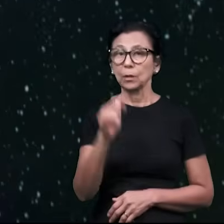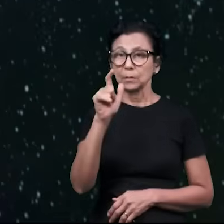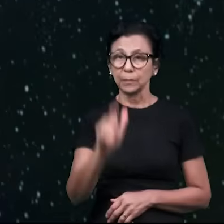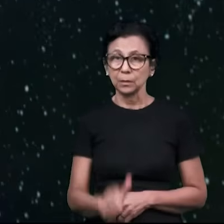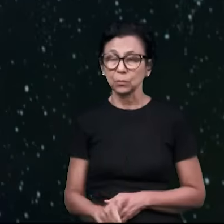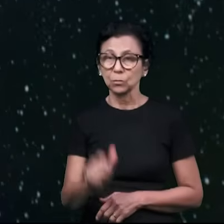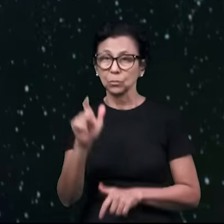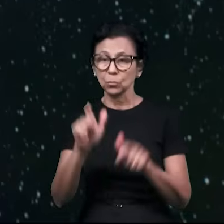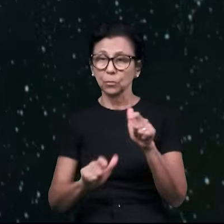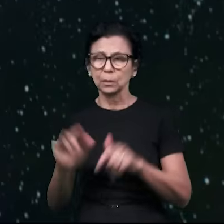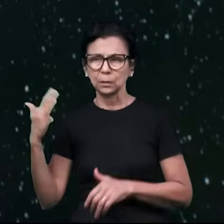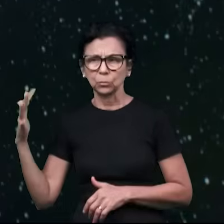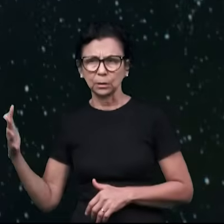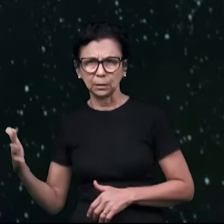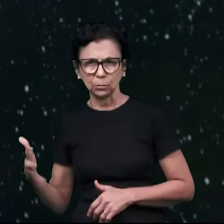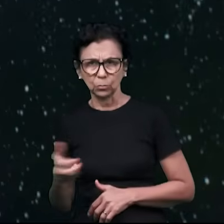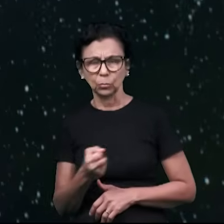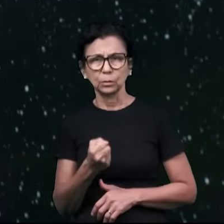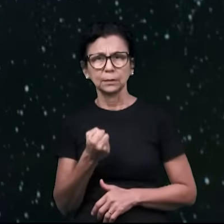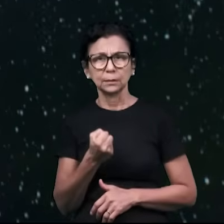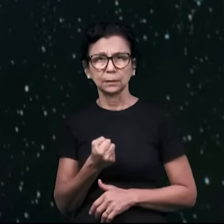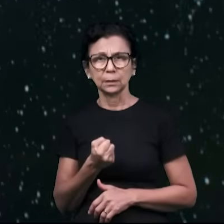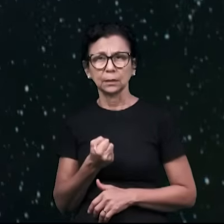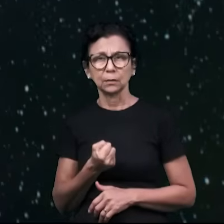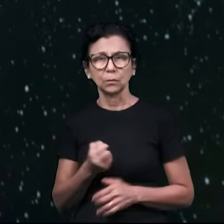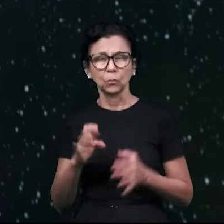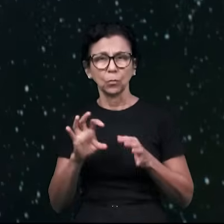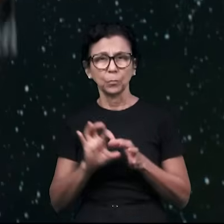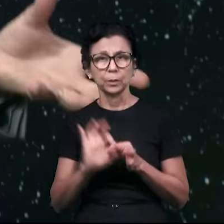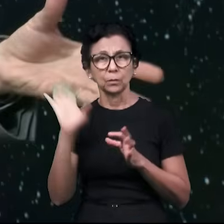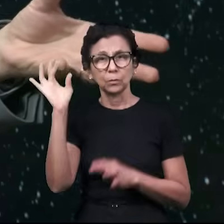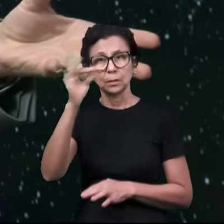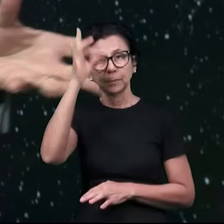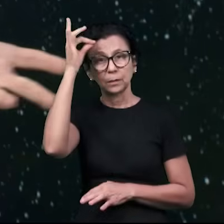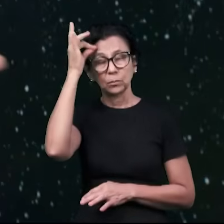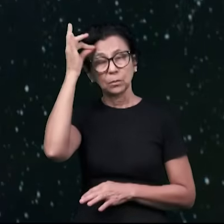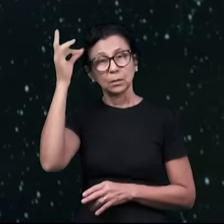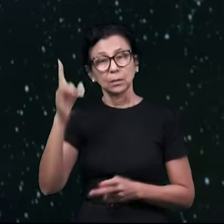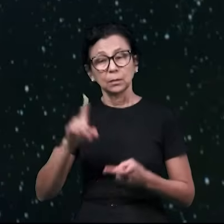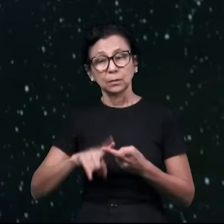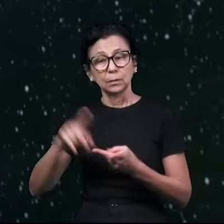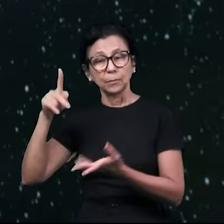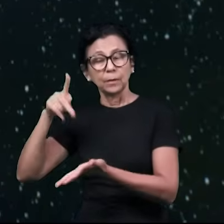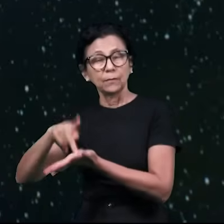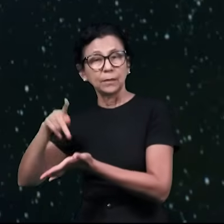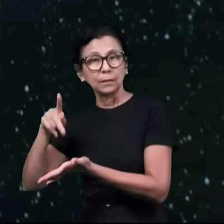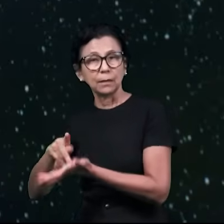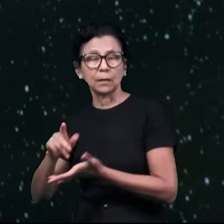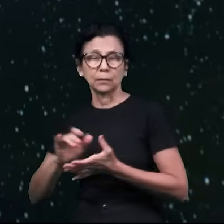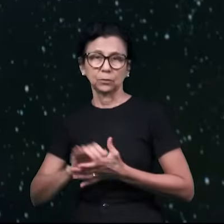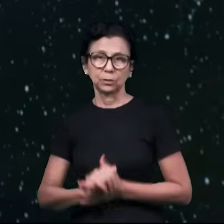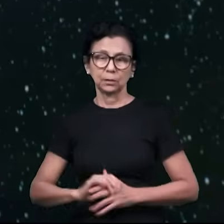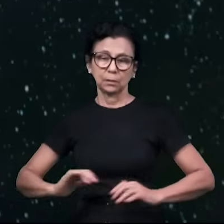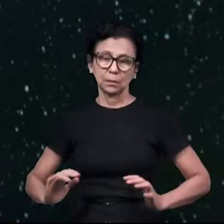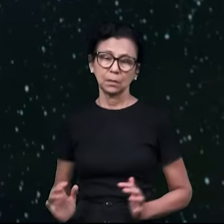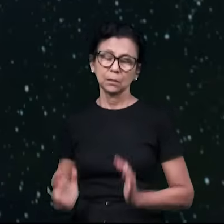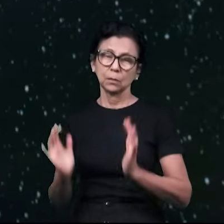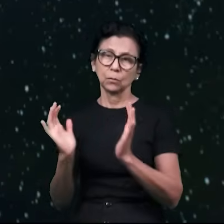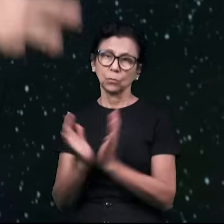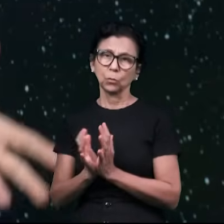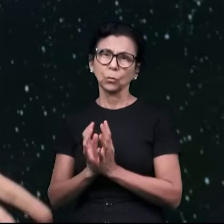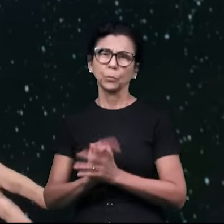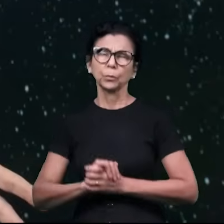seja, aqueles que ouvem a voz do Senhor, que estão no caminho, que renunciam ao mundo, que